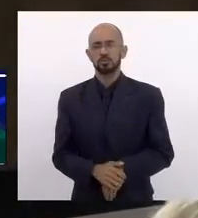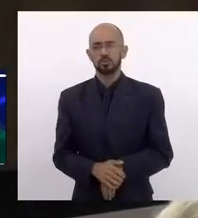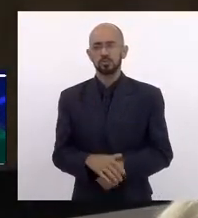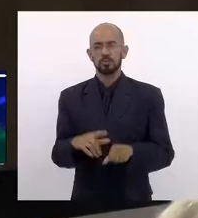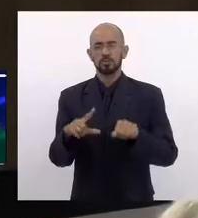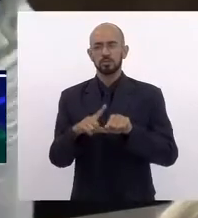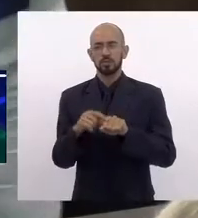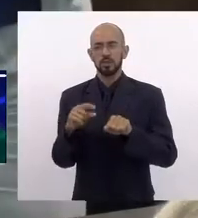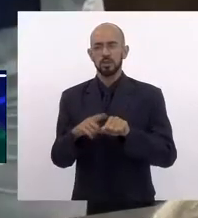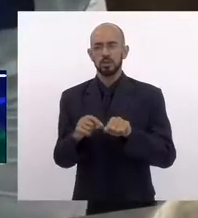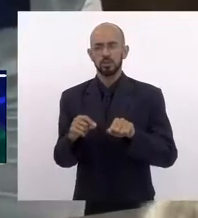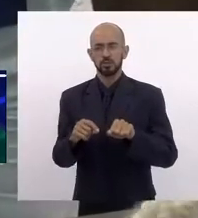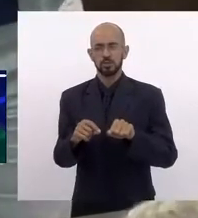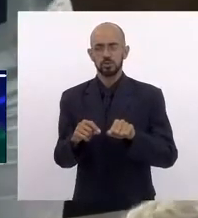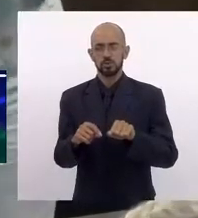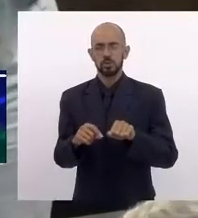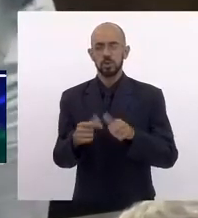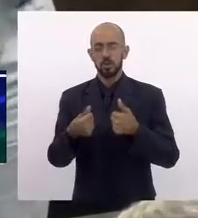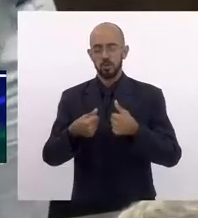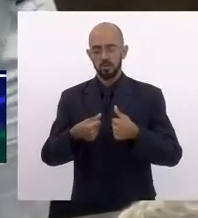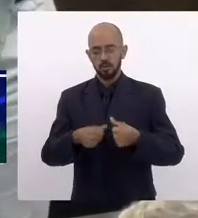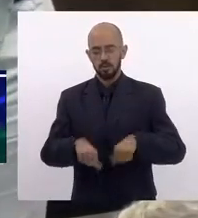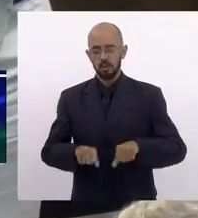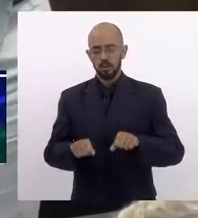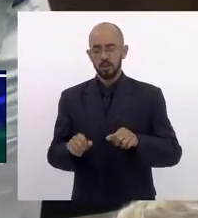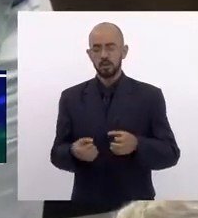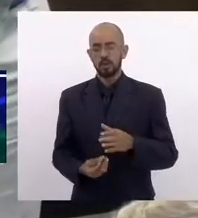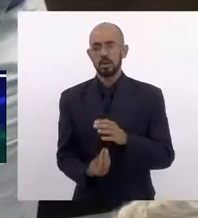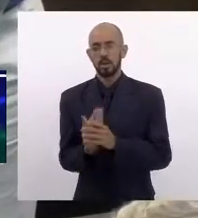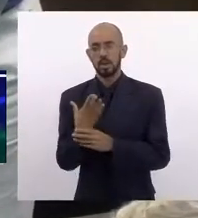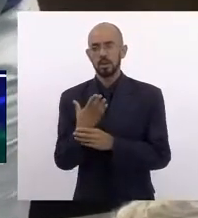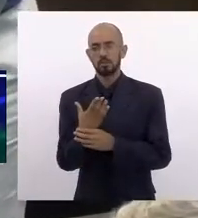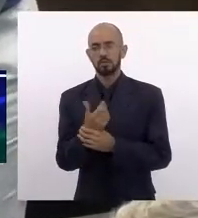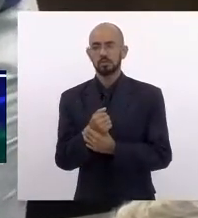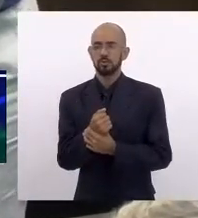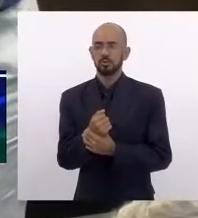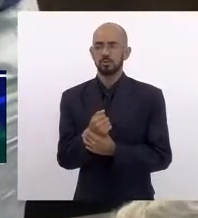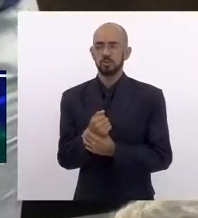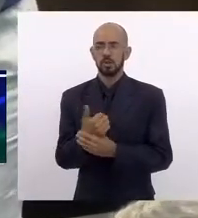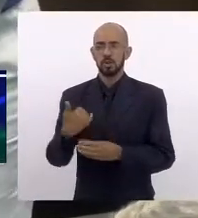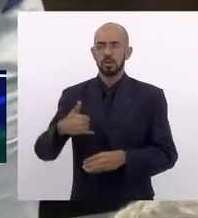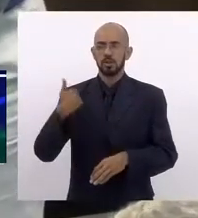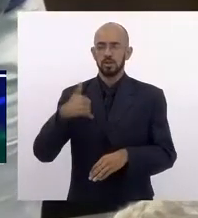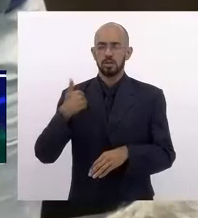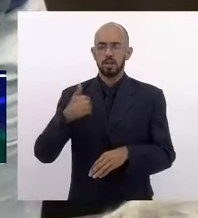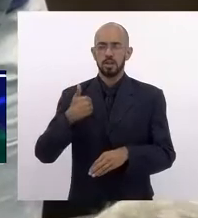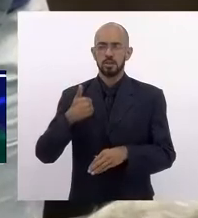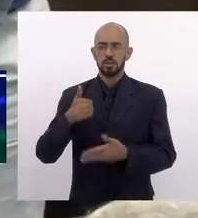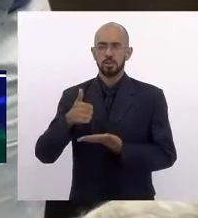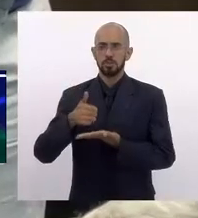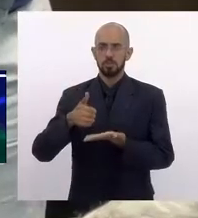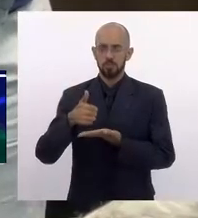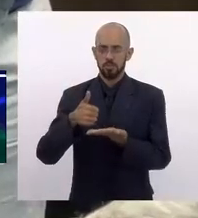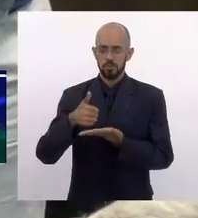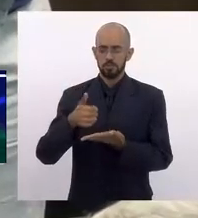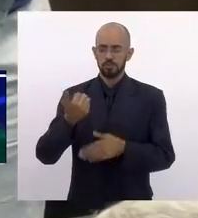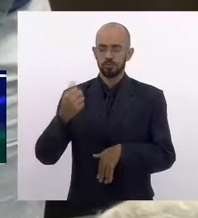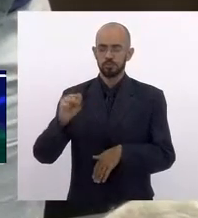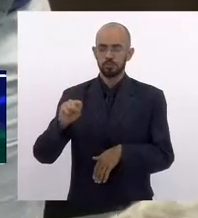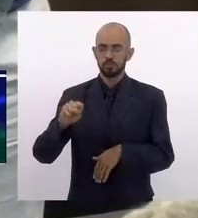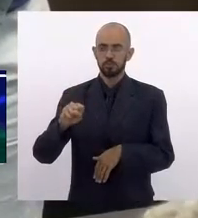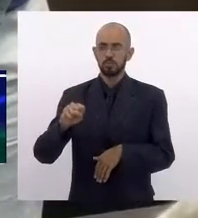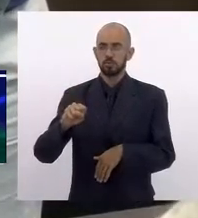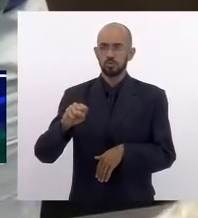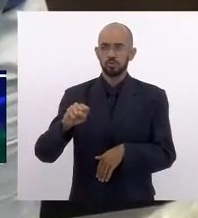artigo. Ficam estabelecidas as idades mínima de 18